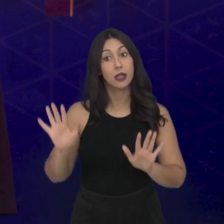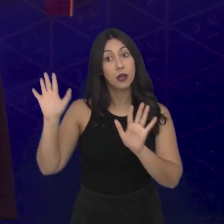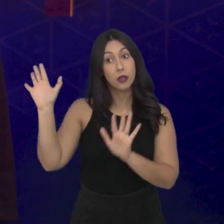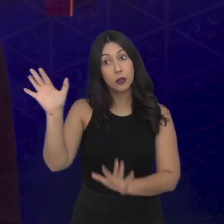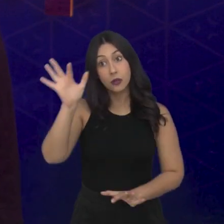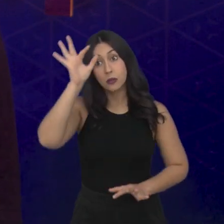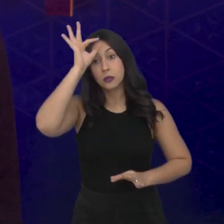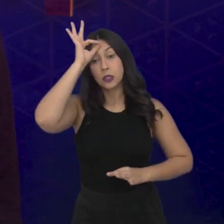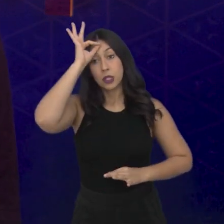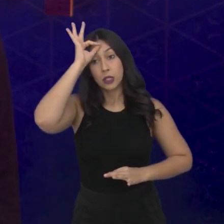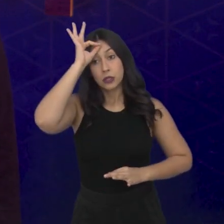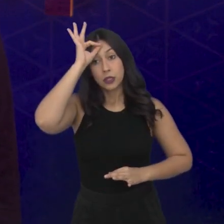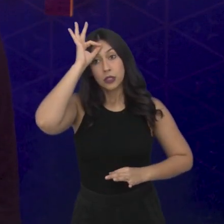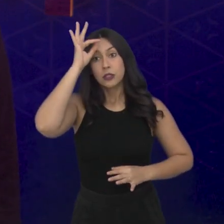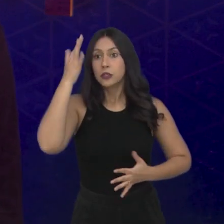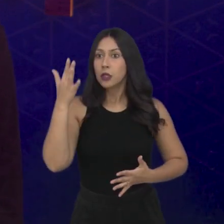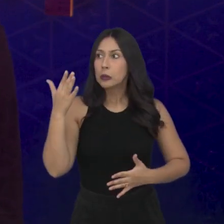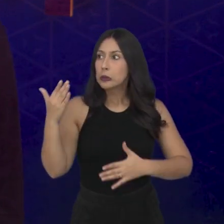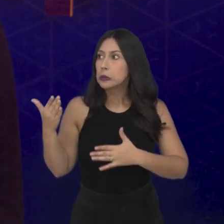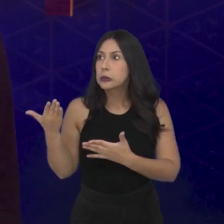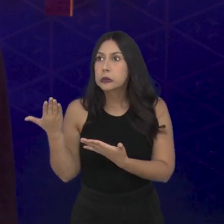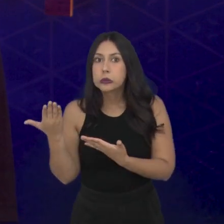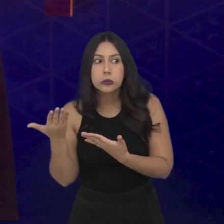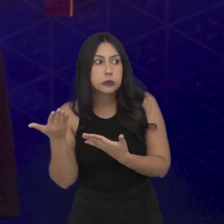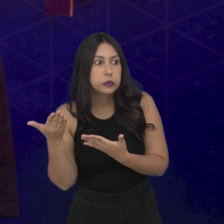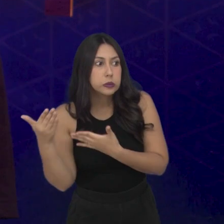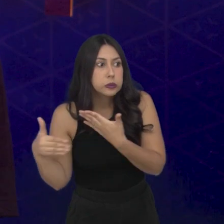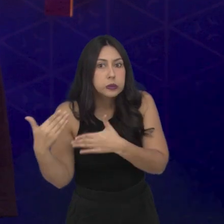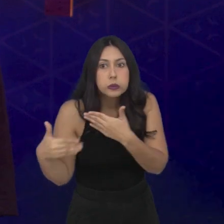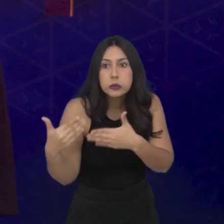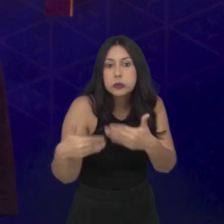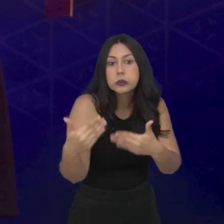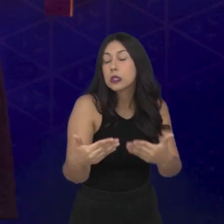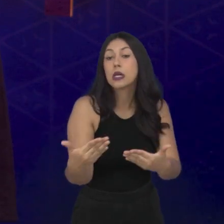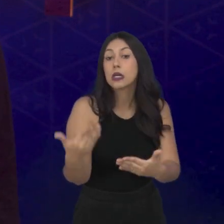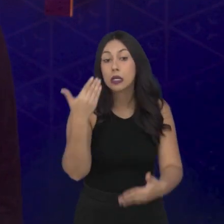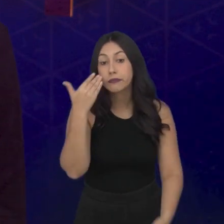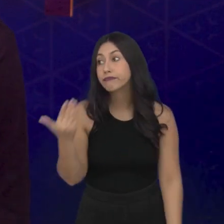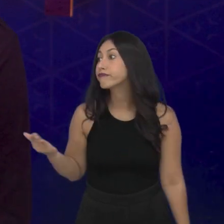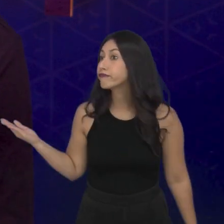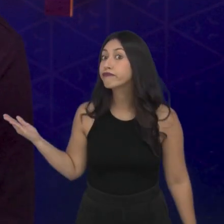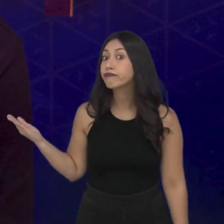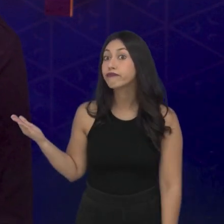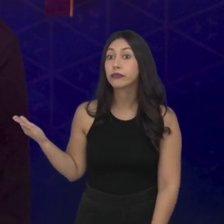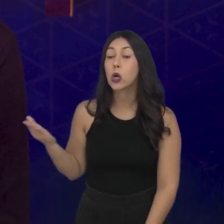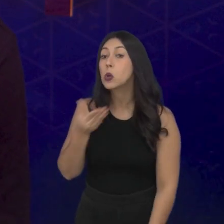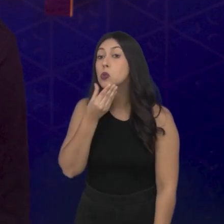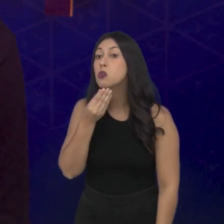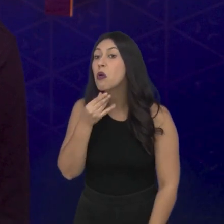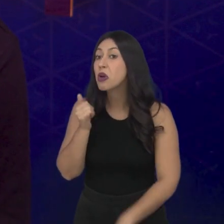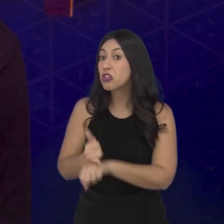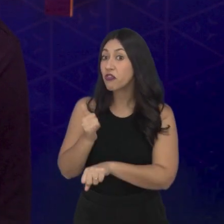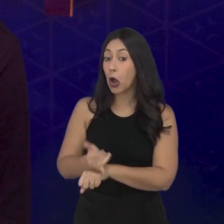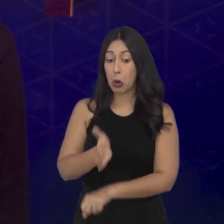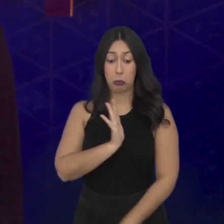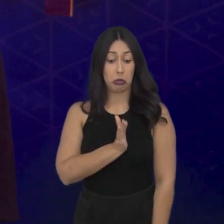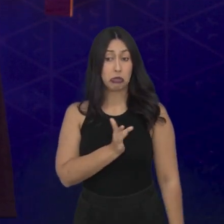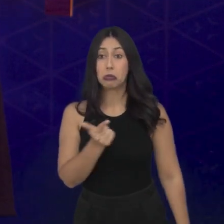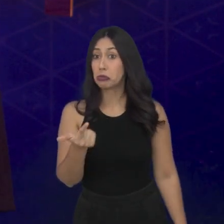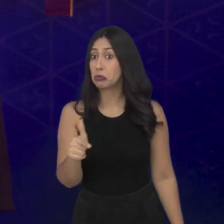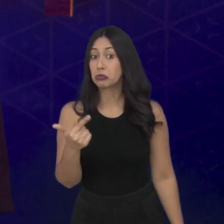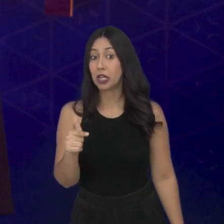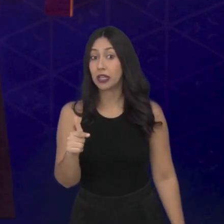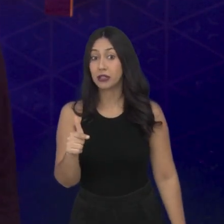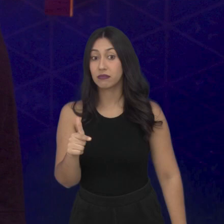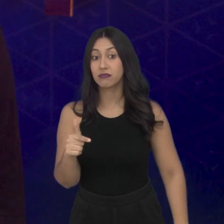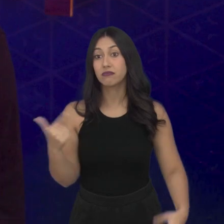os personagens, eles estão nessa jornada. Então, é o Homem de Lata que não tem o coração, né? O